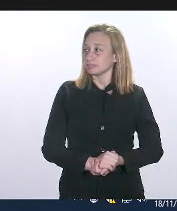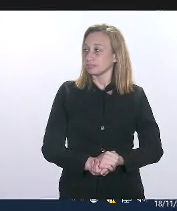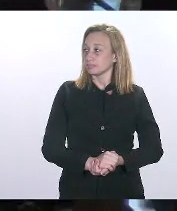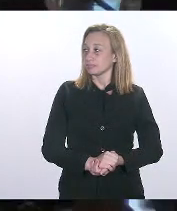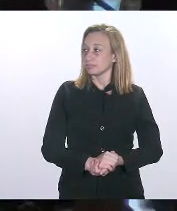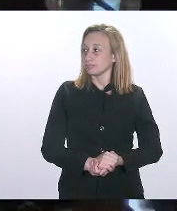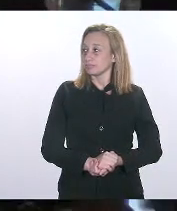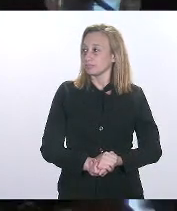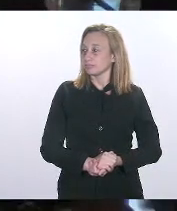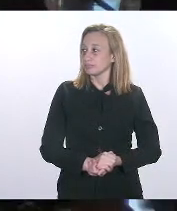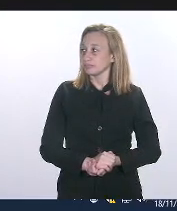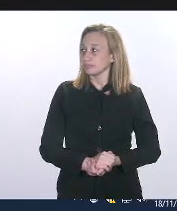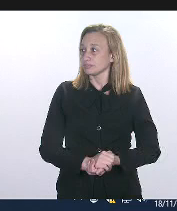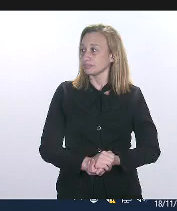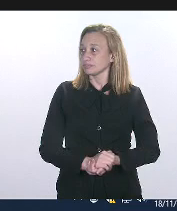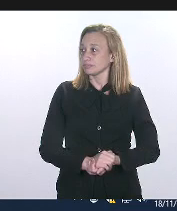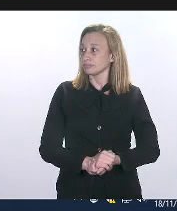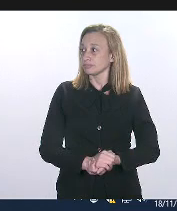Terminou, Chicão?